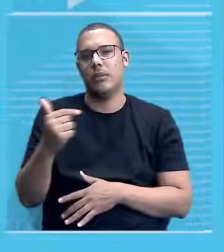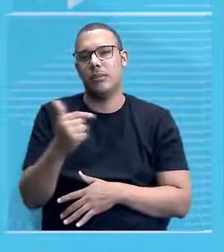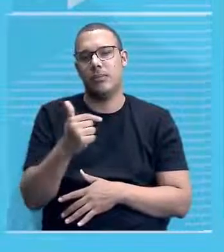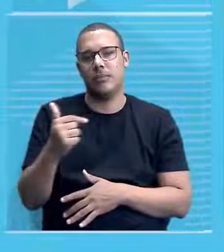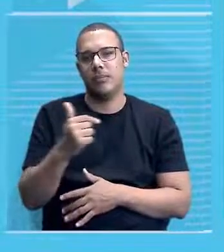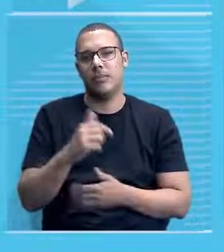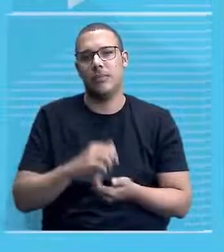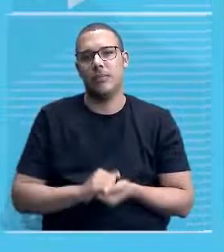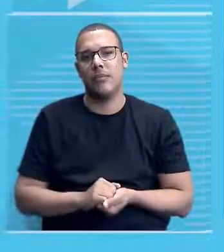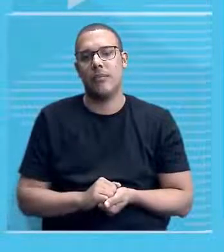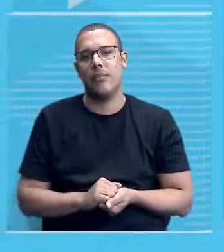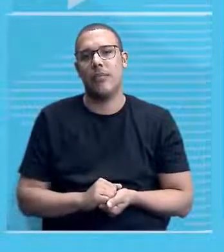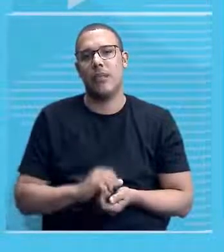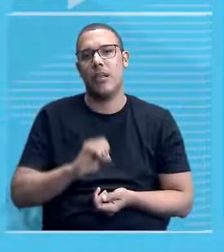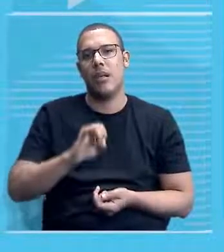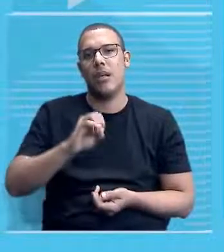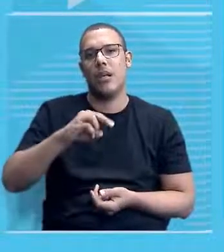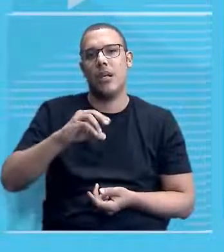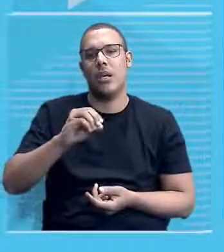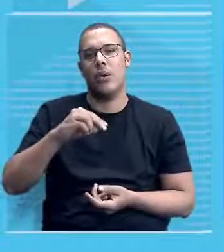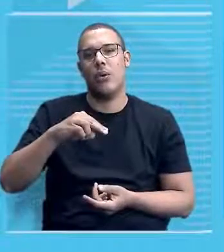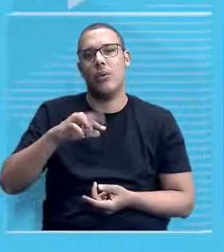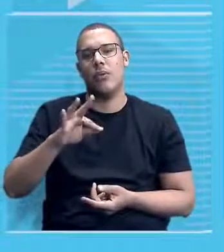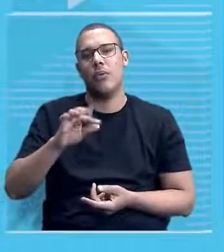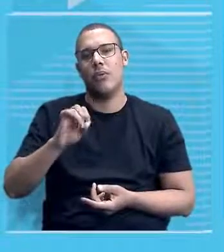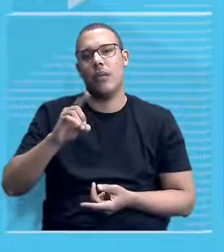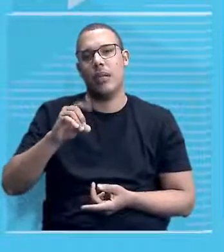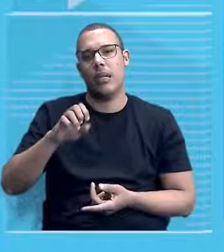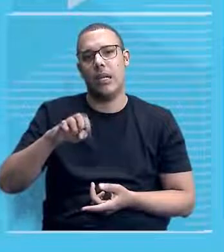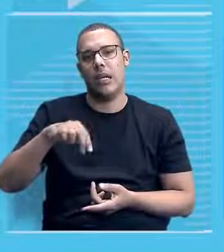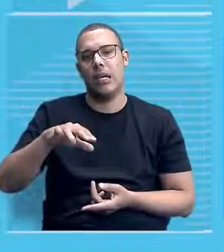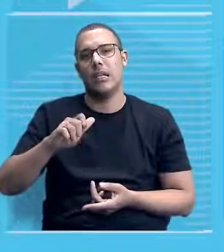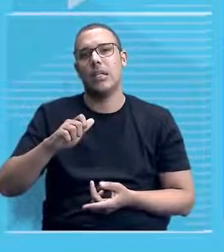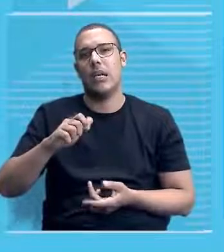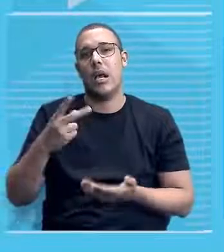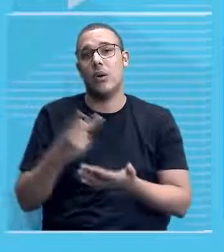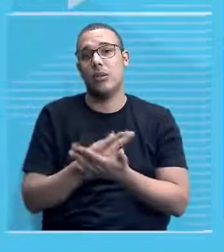a inconfidência foi no ano da Revolução Francesa 1789